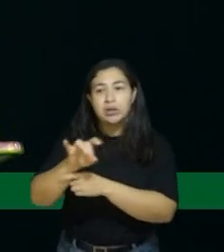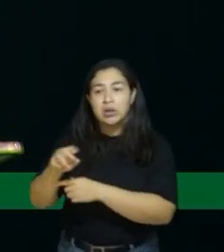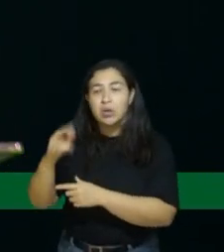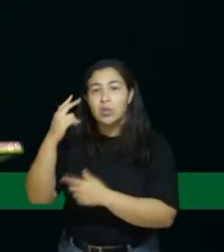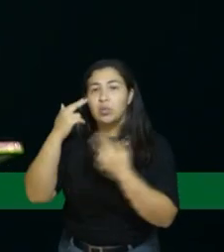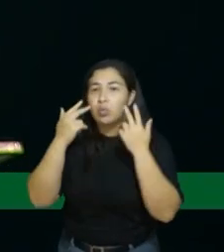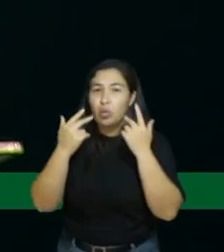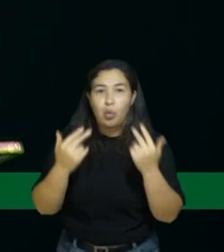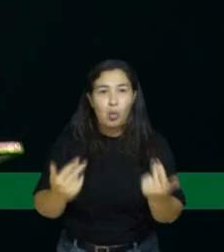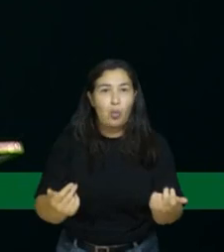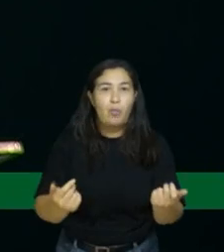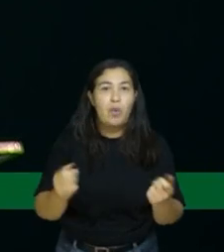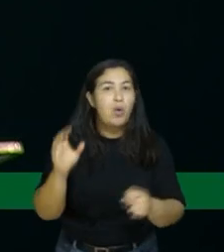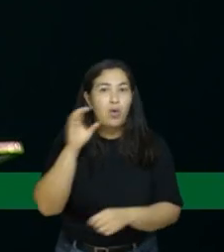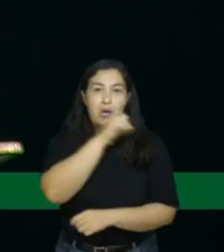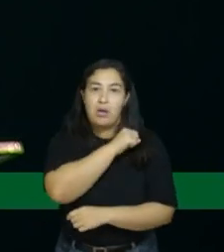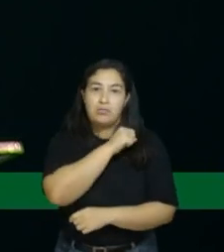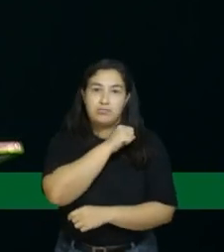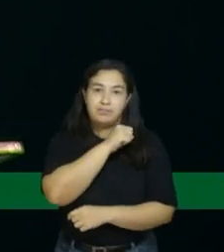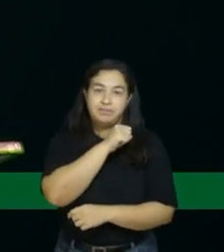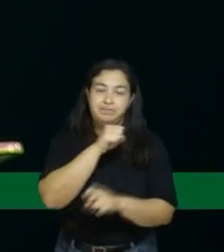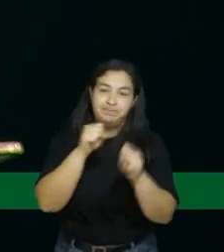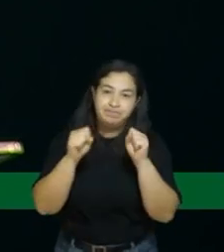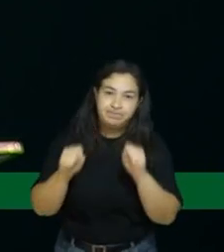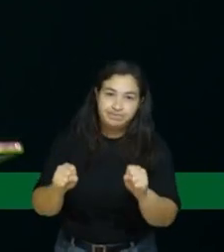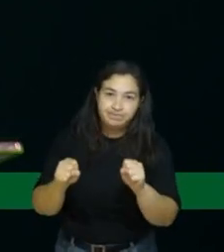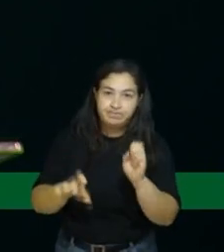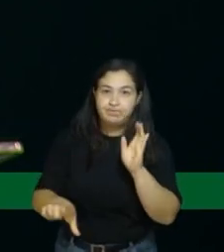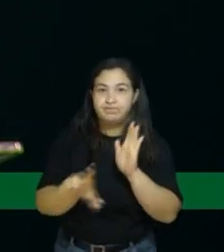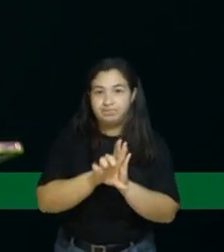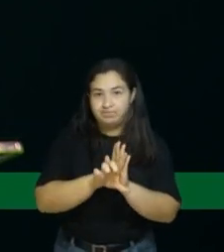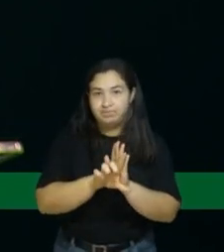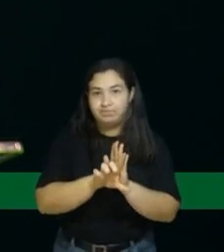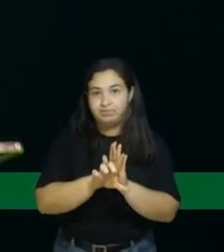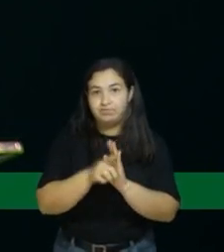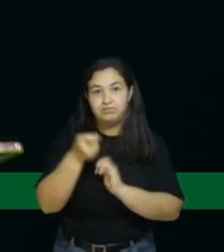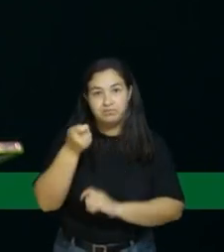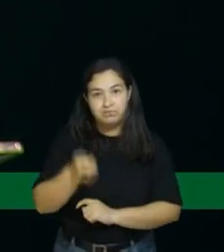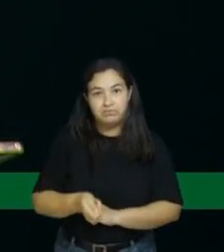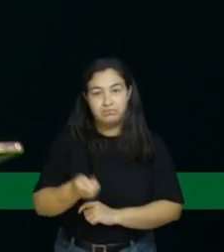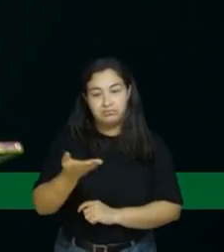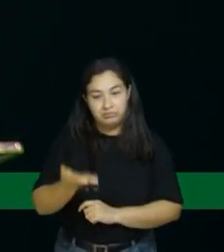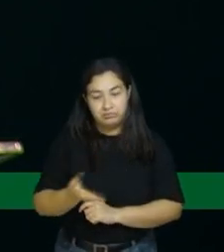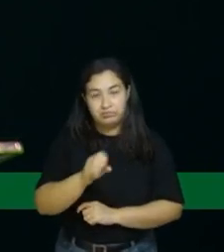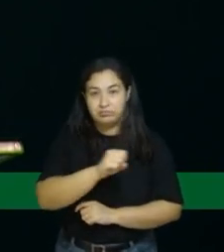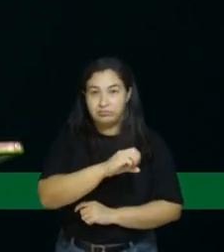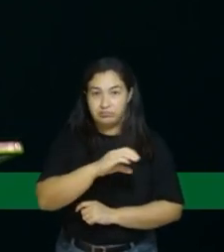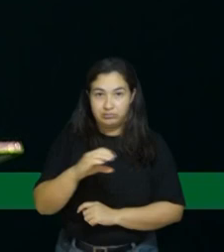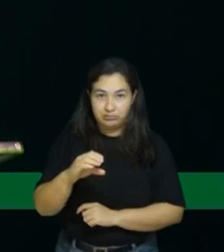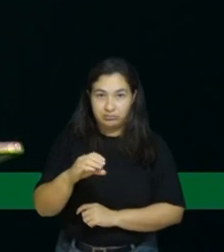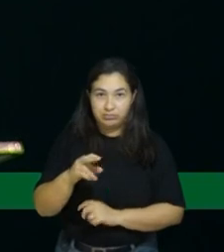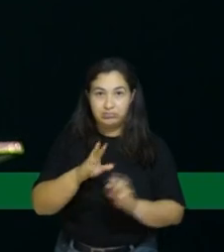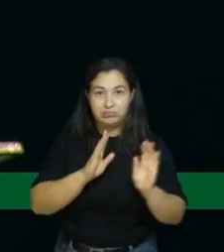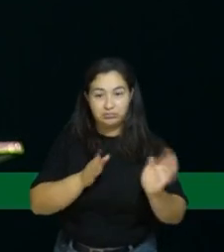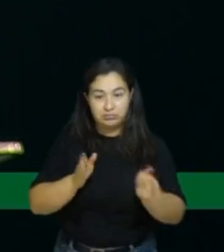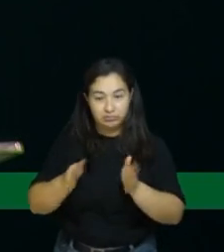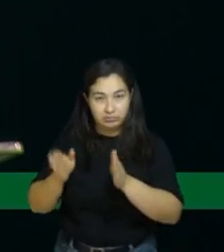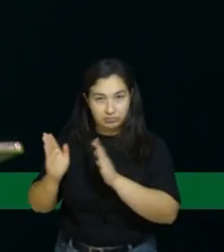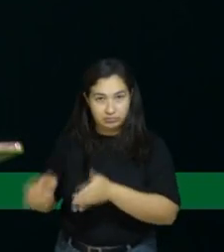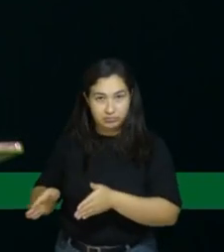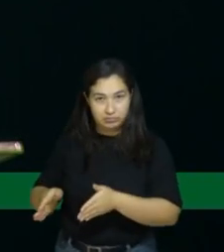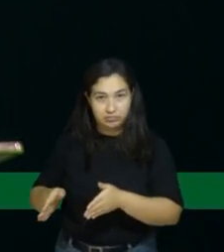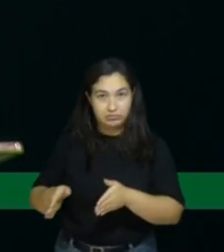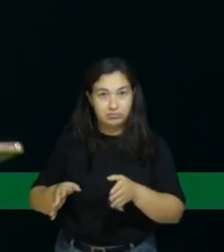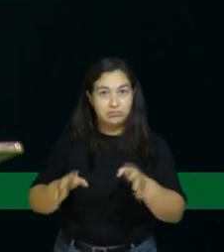o mais rápido possível para que nós possamos ter leis aqui em Santa Catarina que regulem e que possam vir a